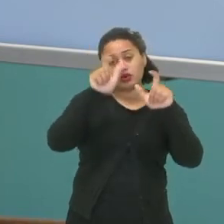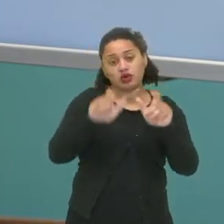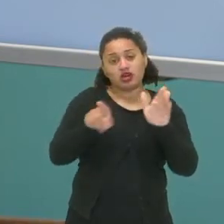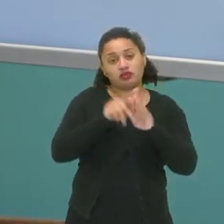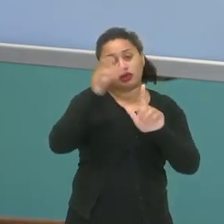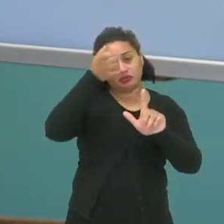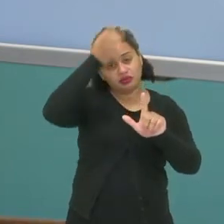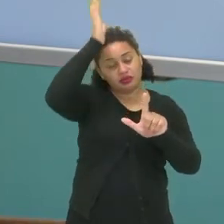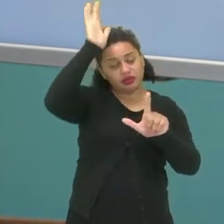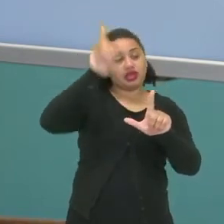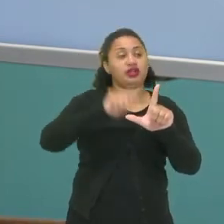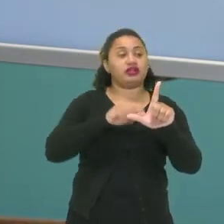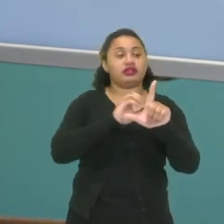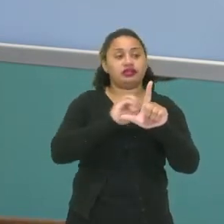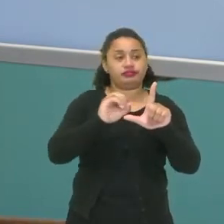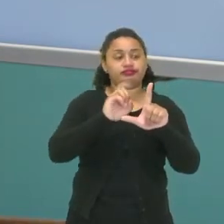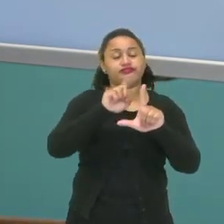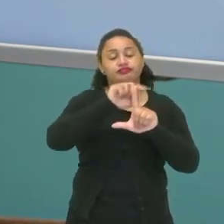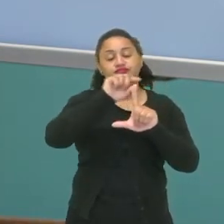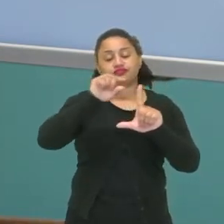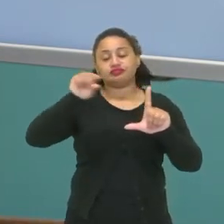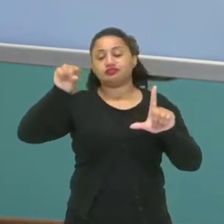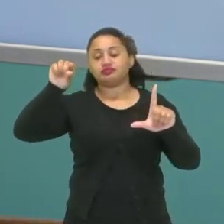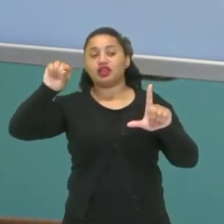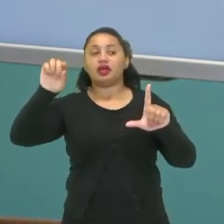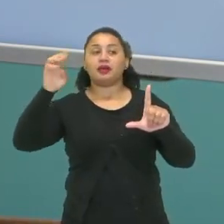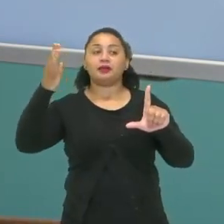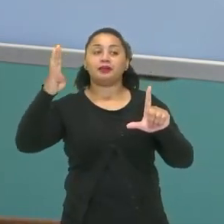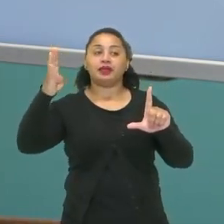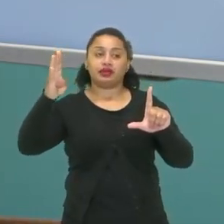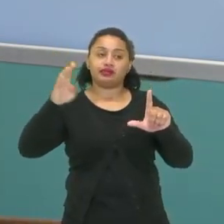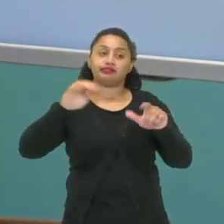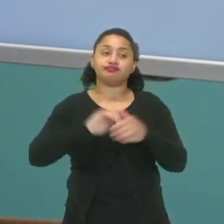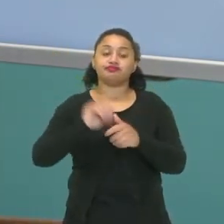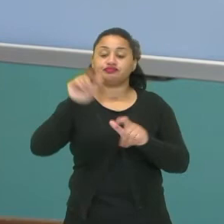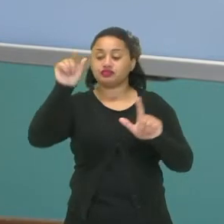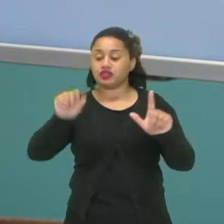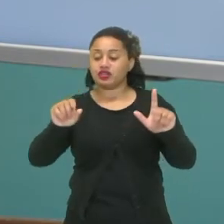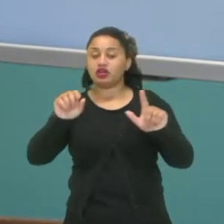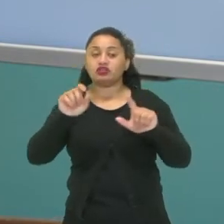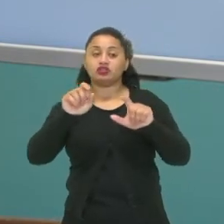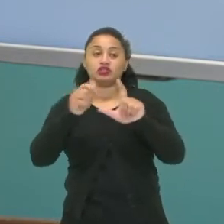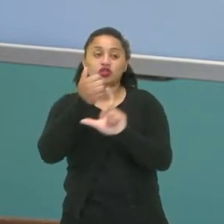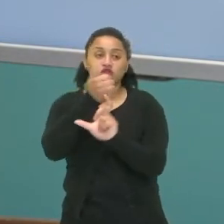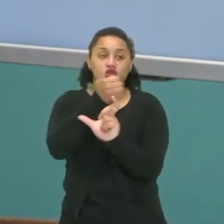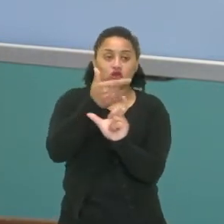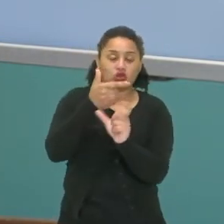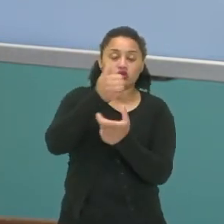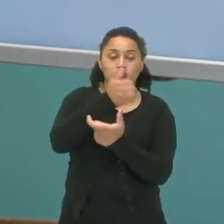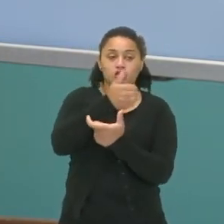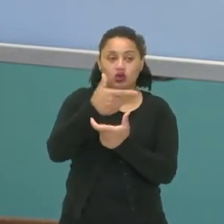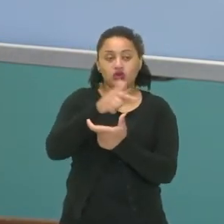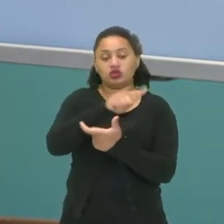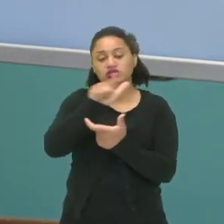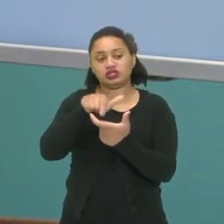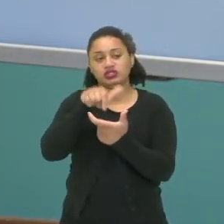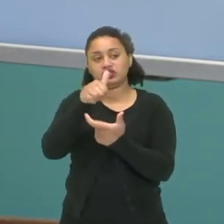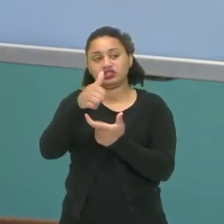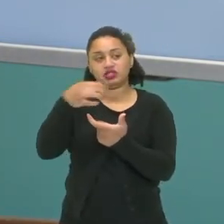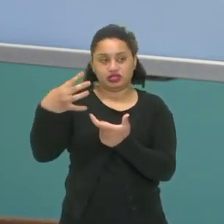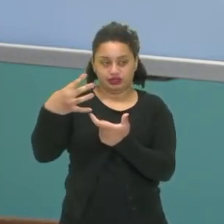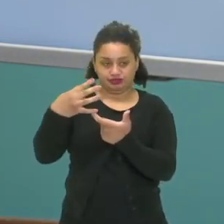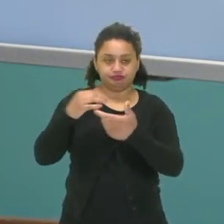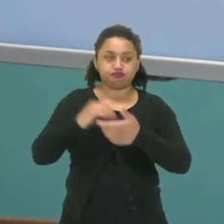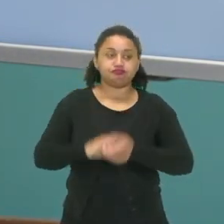era exatamente a localização que nós temos, para x ele vale 12 e para y ele vale 13.